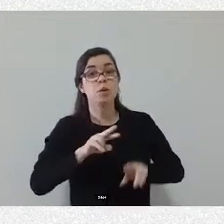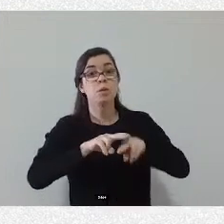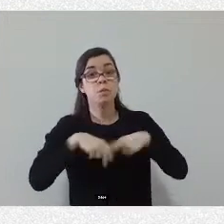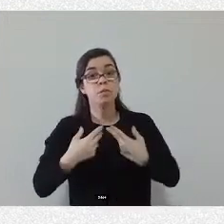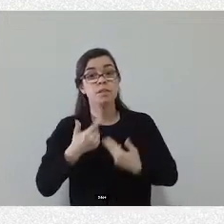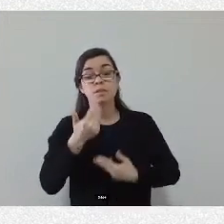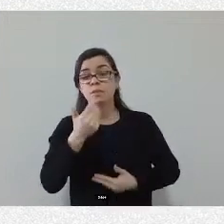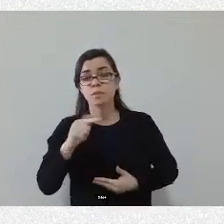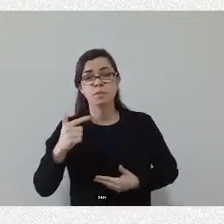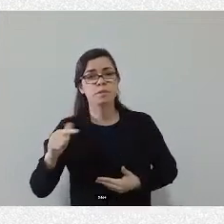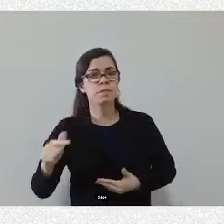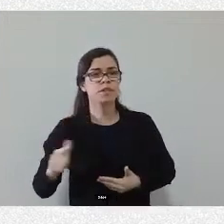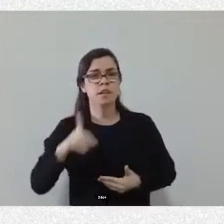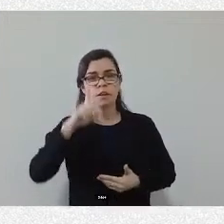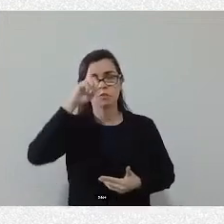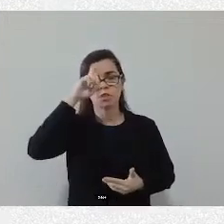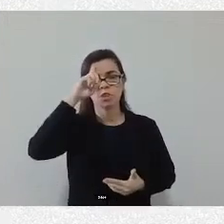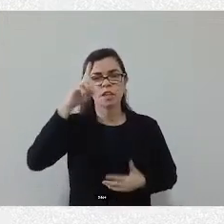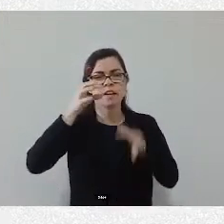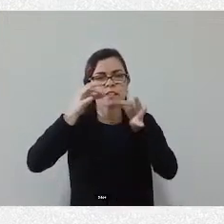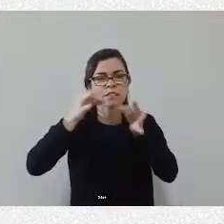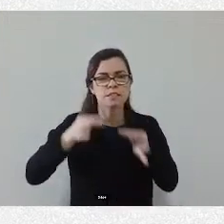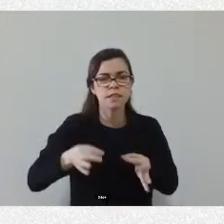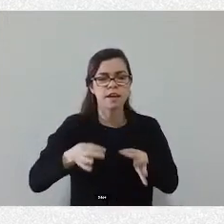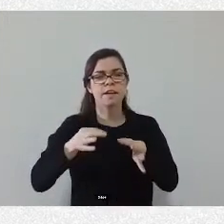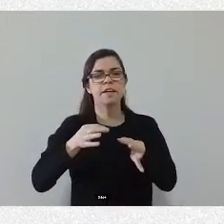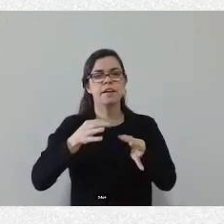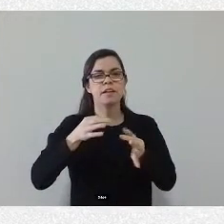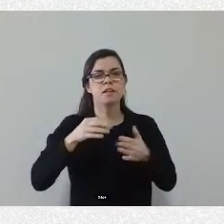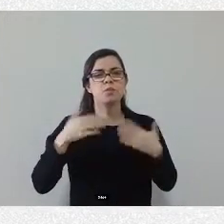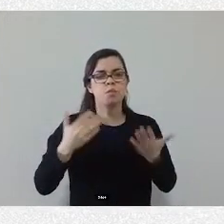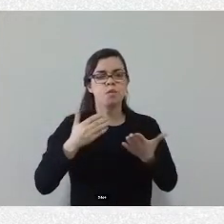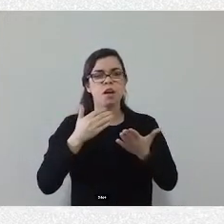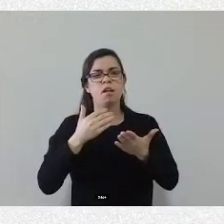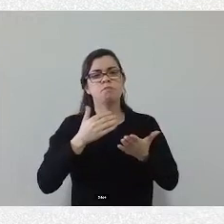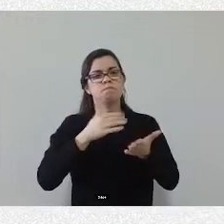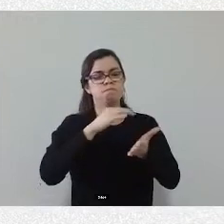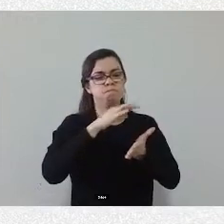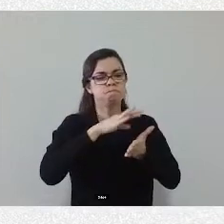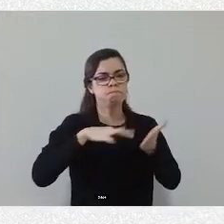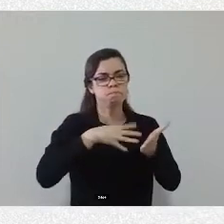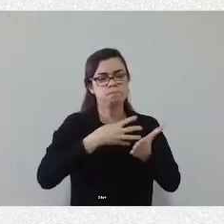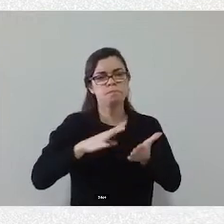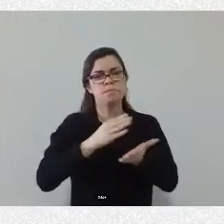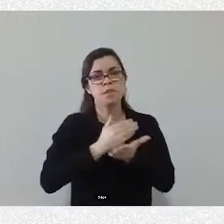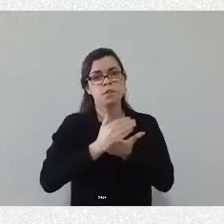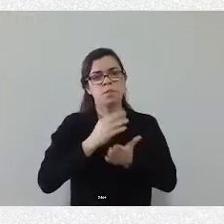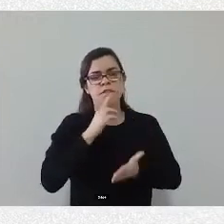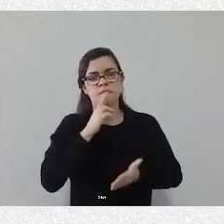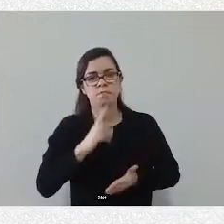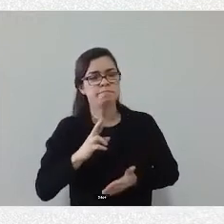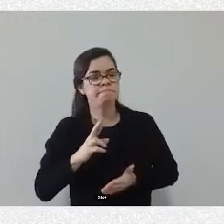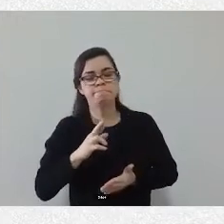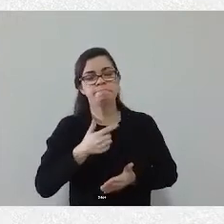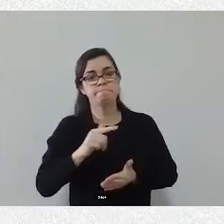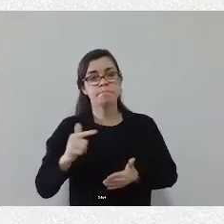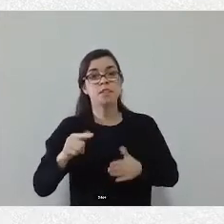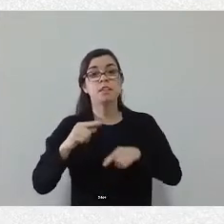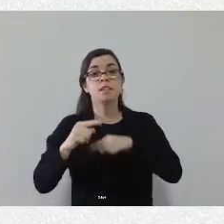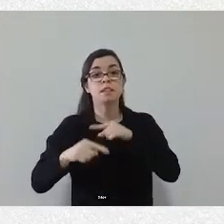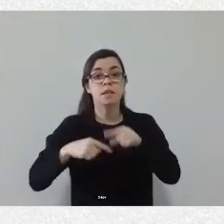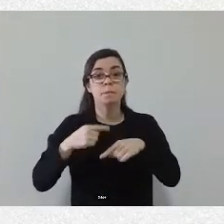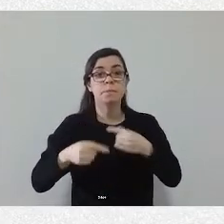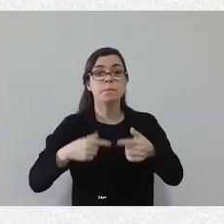né, neste presente momento. Depois que nós passarmos da fase de recrutamento, que é a principal variável em relação à duração